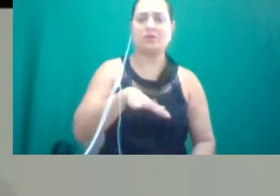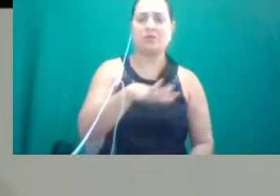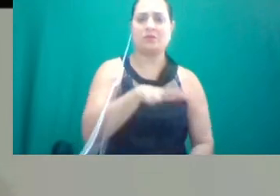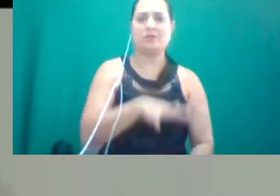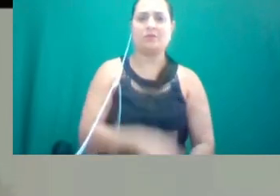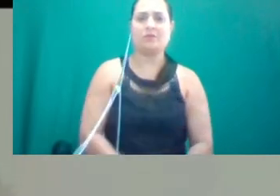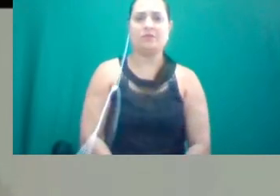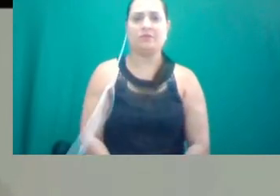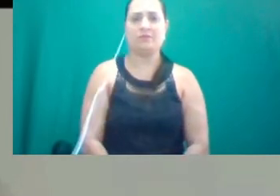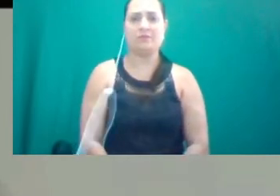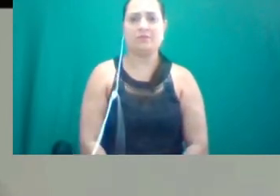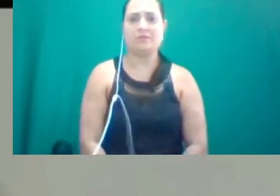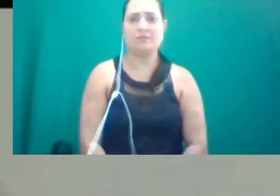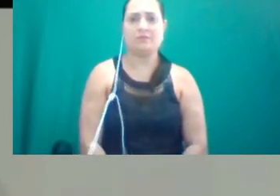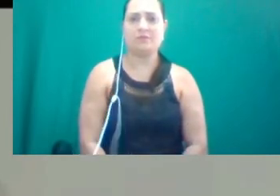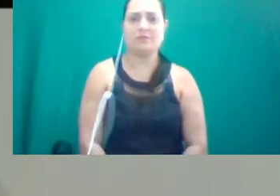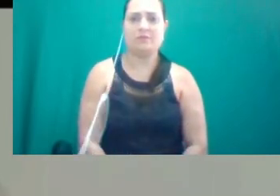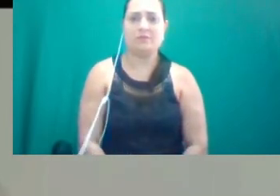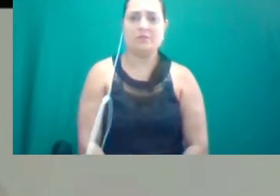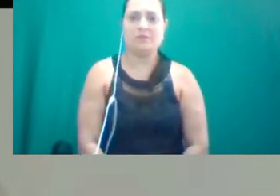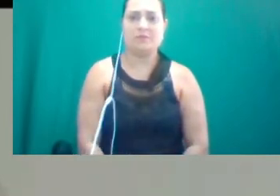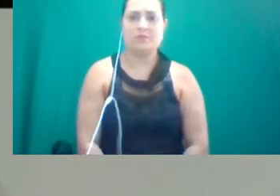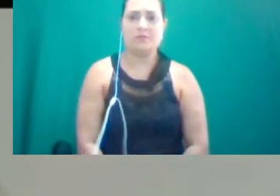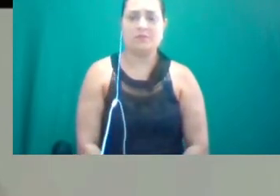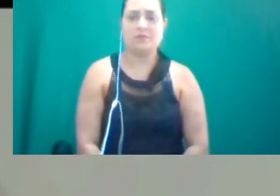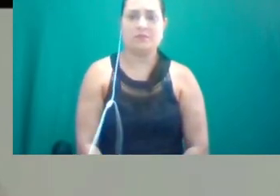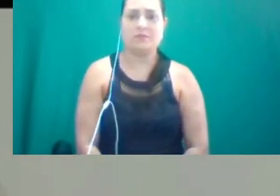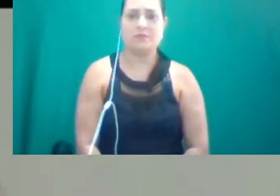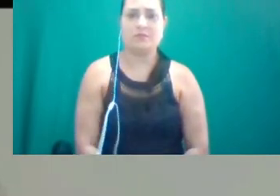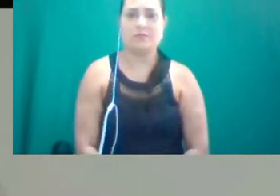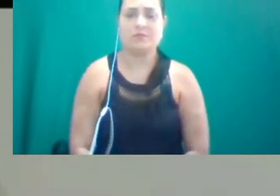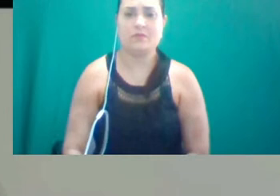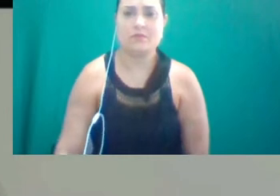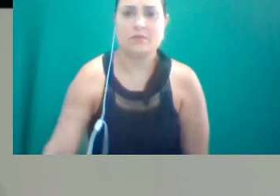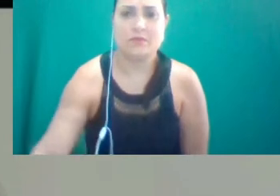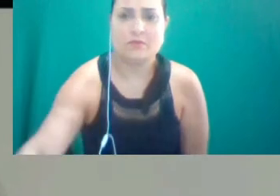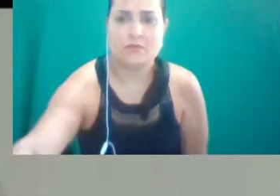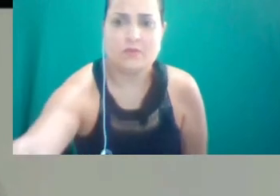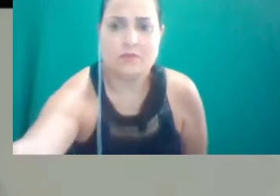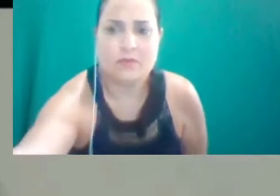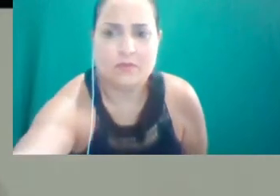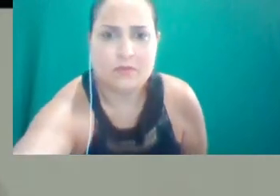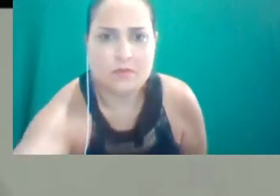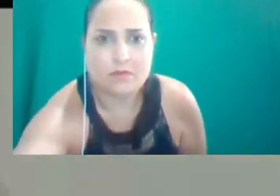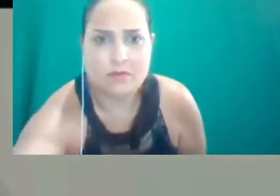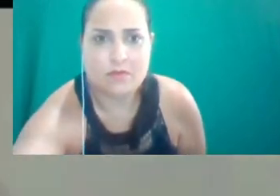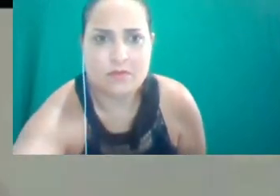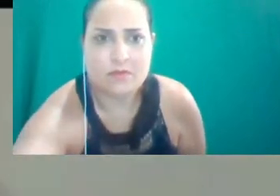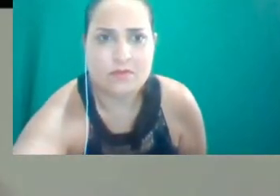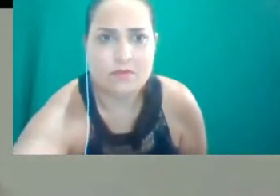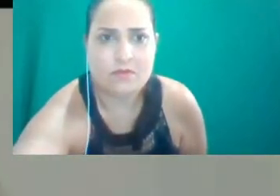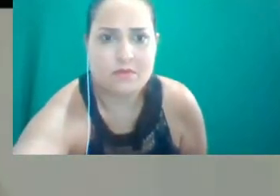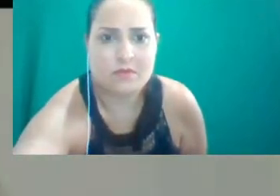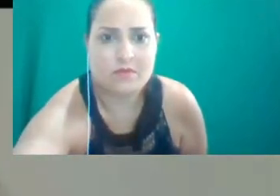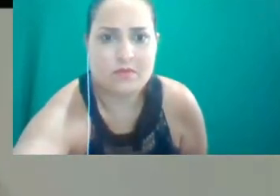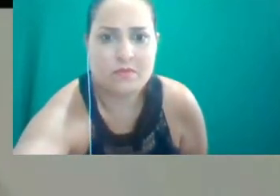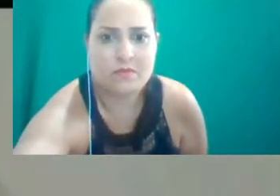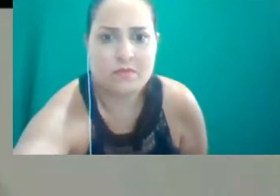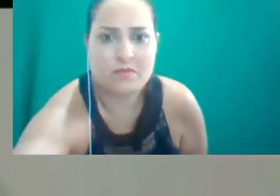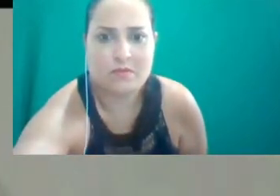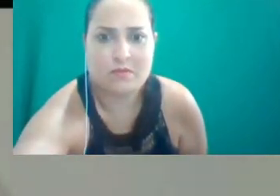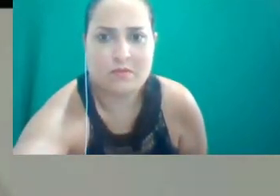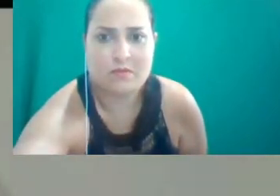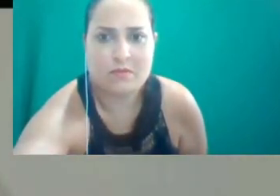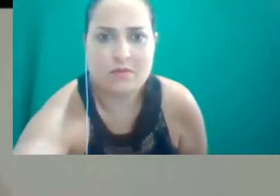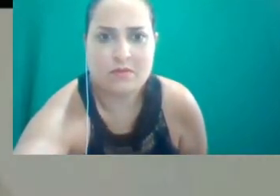sem distinção étnico-racial, de gênero, de crença ou de classe social, pautando minhas ações nos princípios